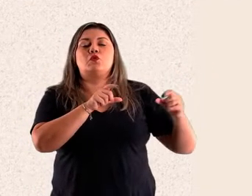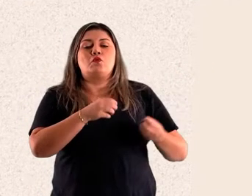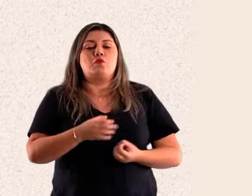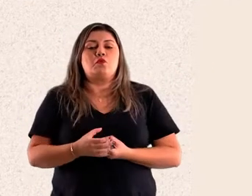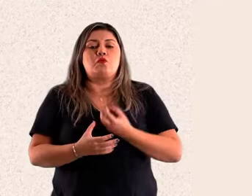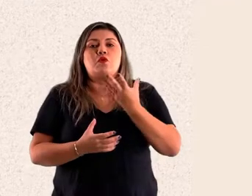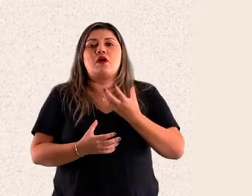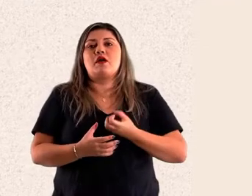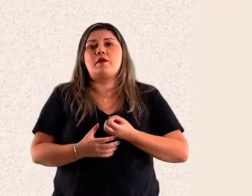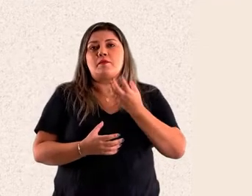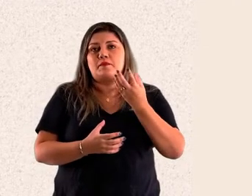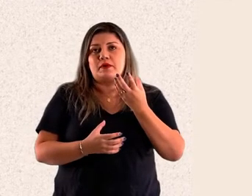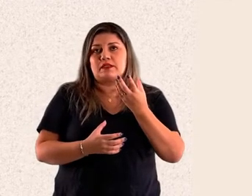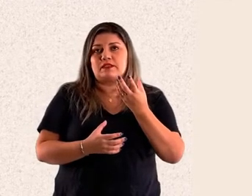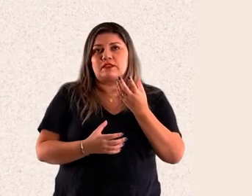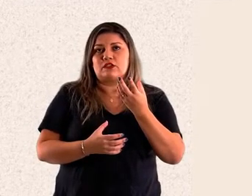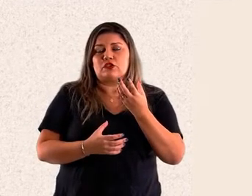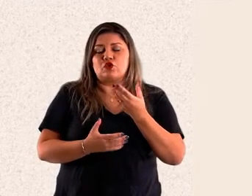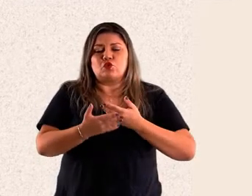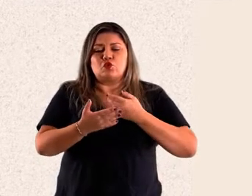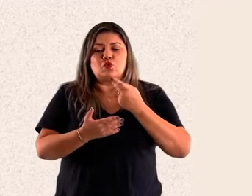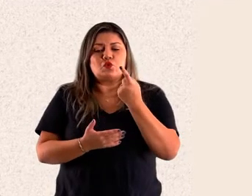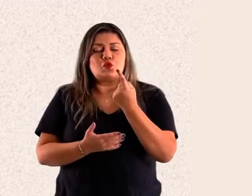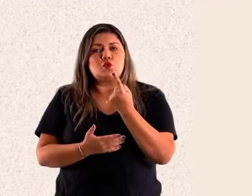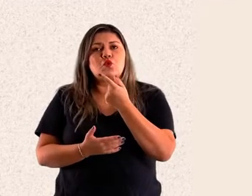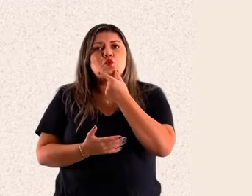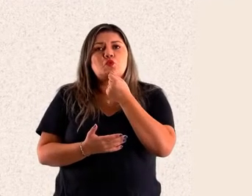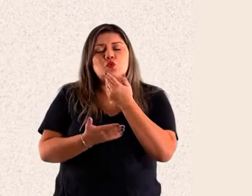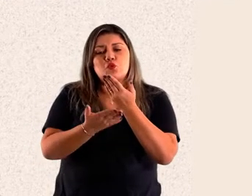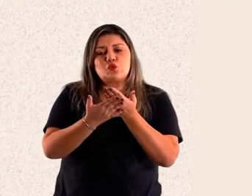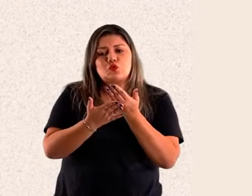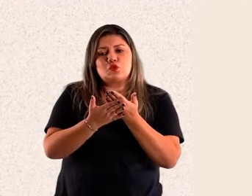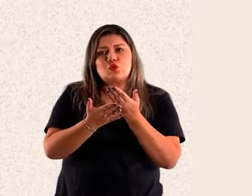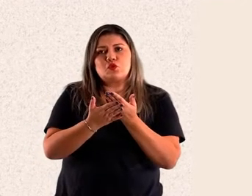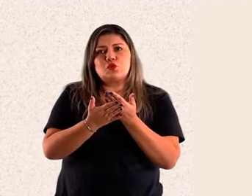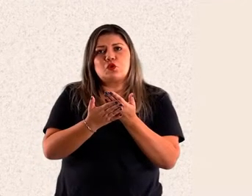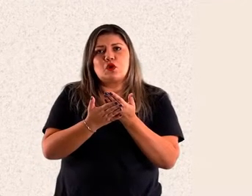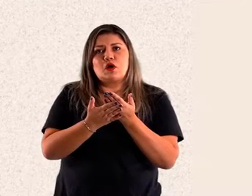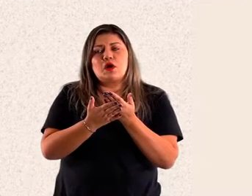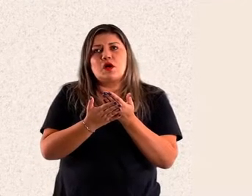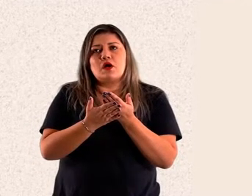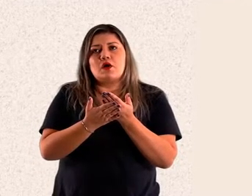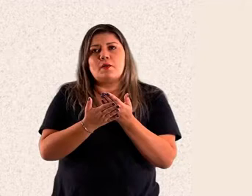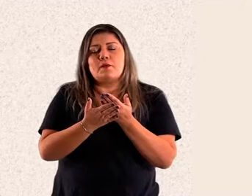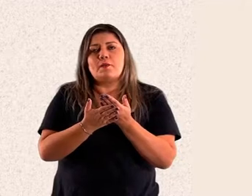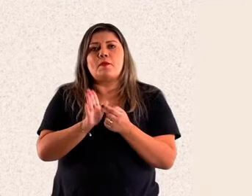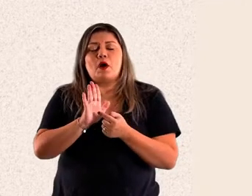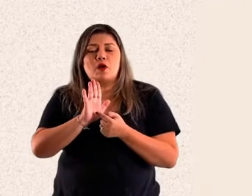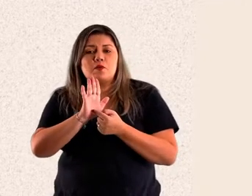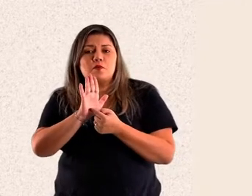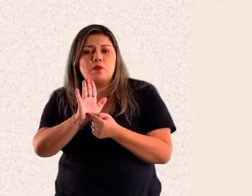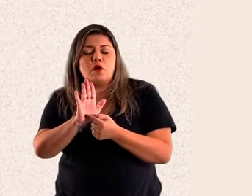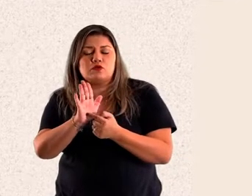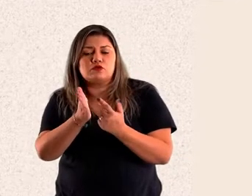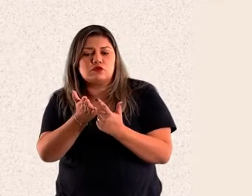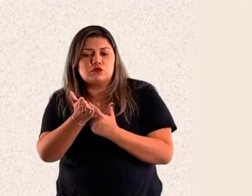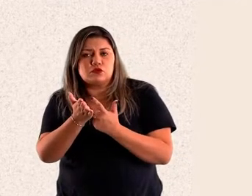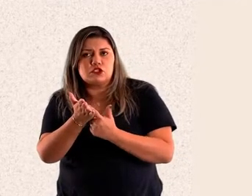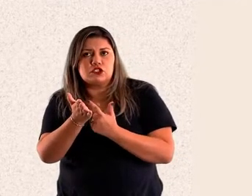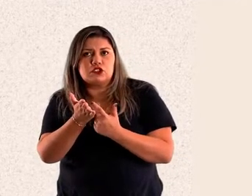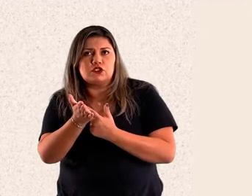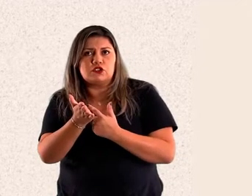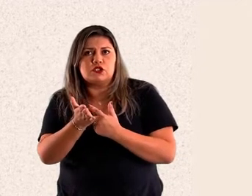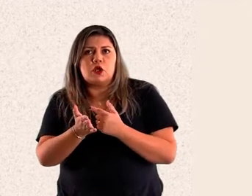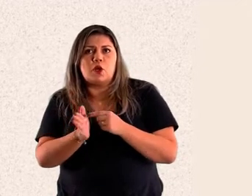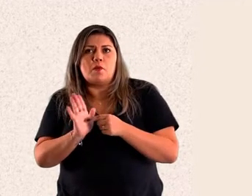um estudioso da mediação que é o João Paulo e de hack ele ele traz um livro dele ele citando